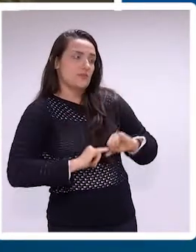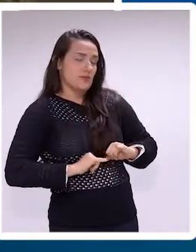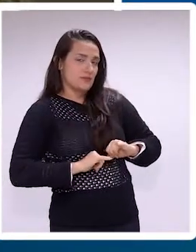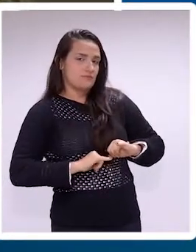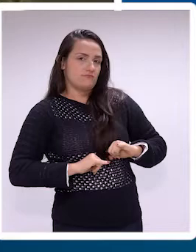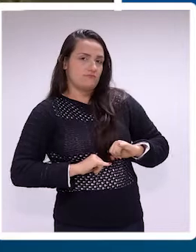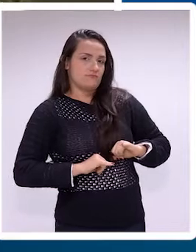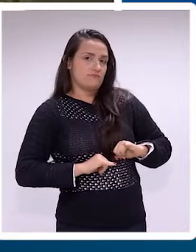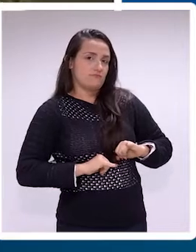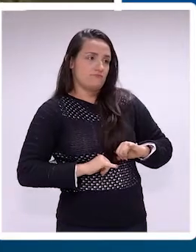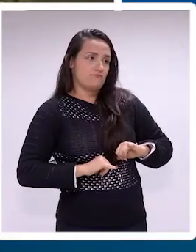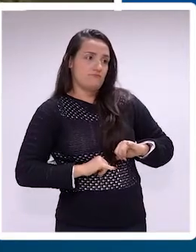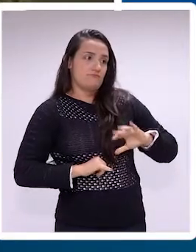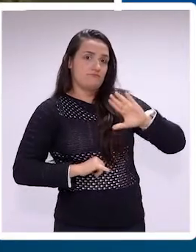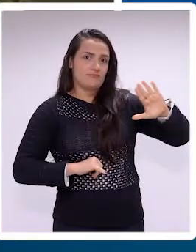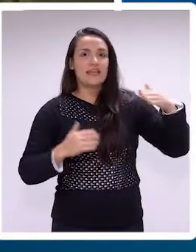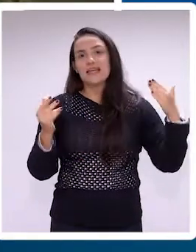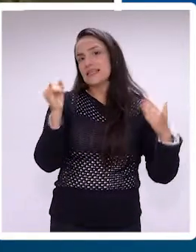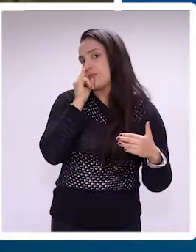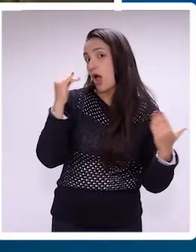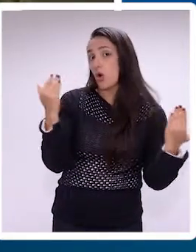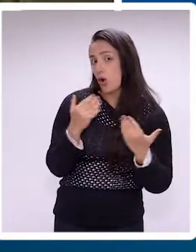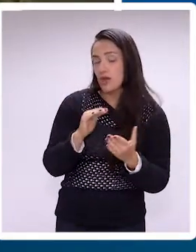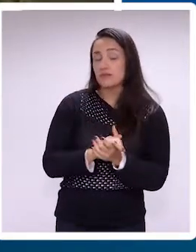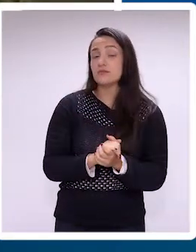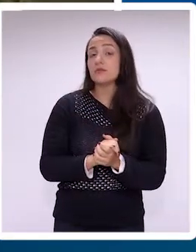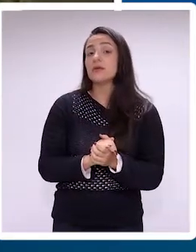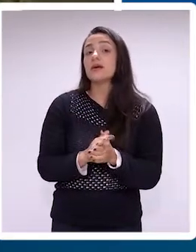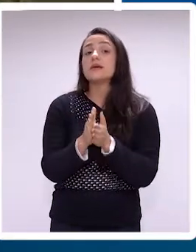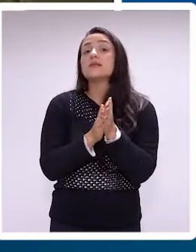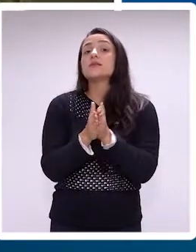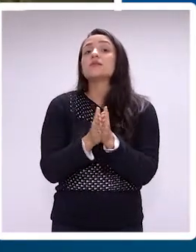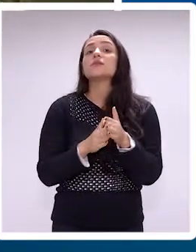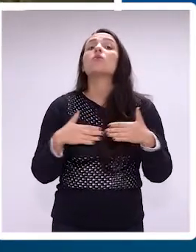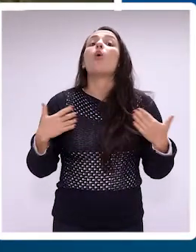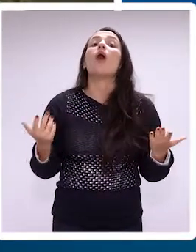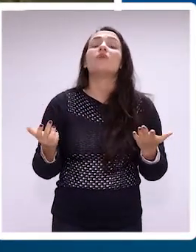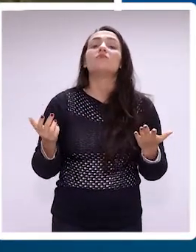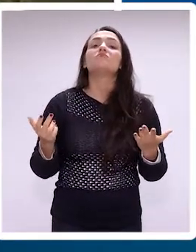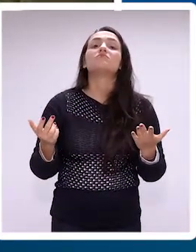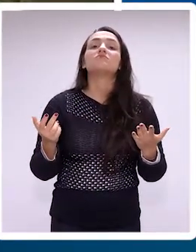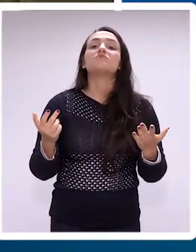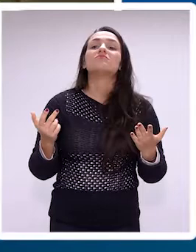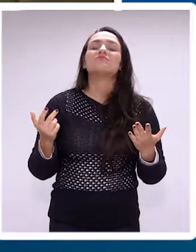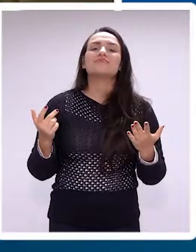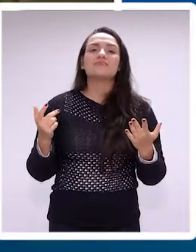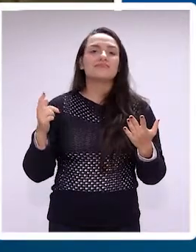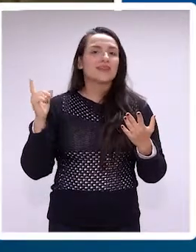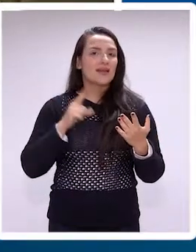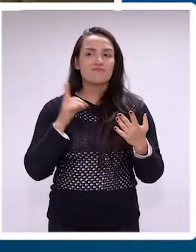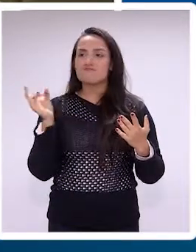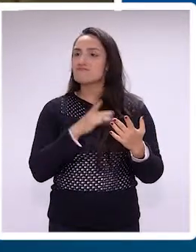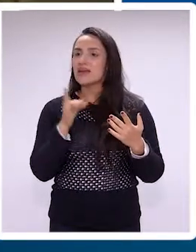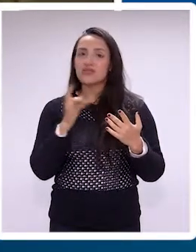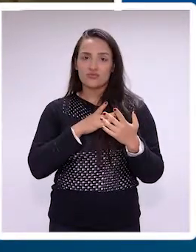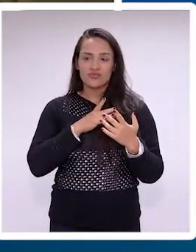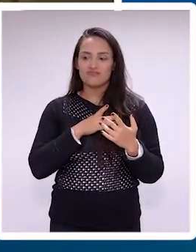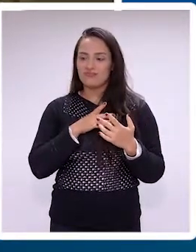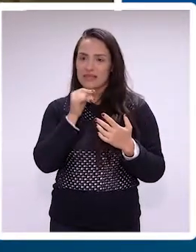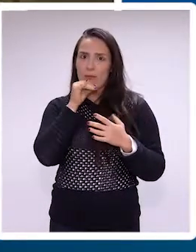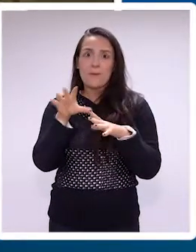sofrimento. No momento atual, a nossa ansiedade é generalizada, é uma ansiedade